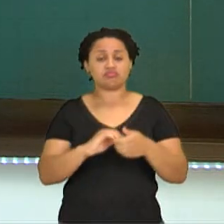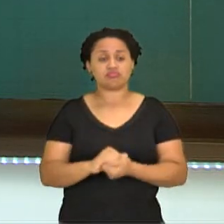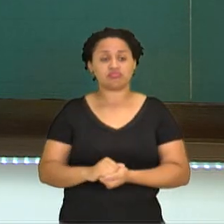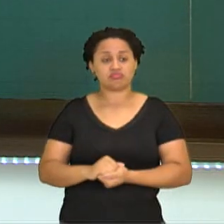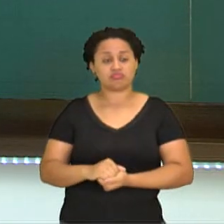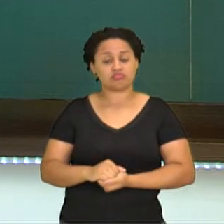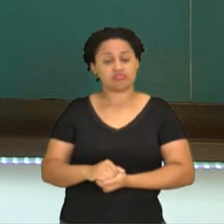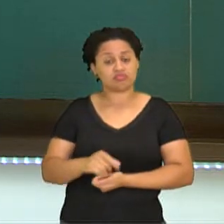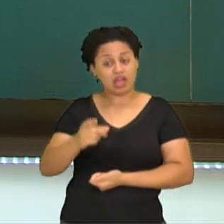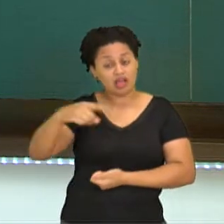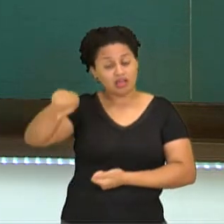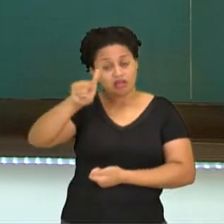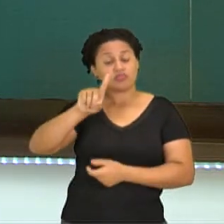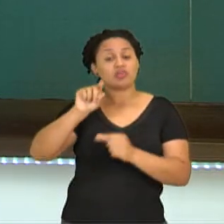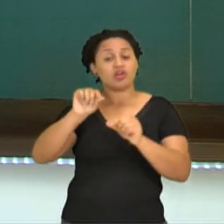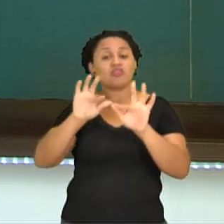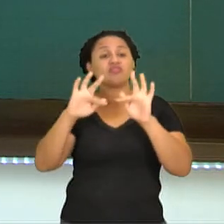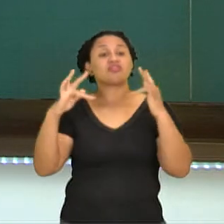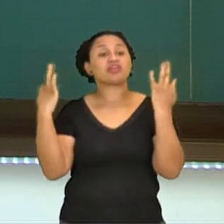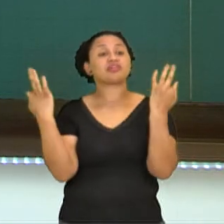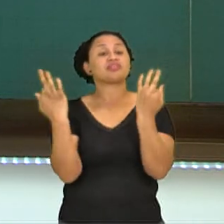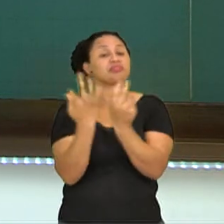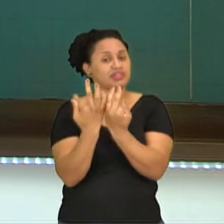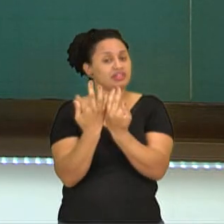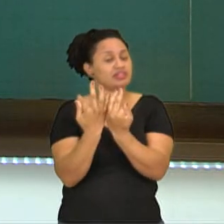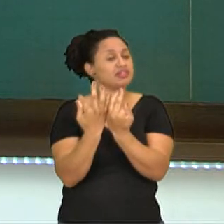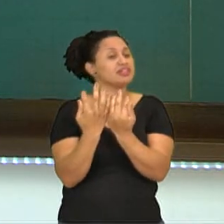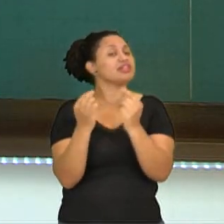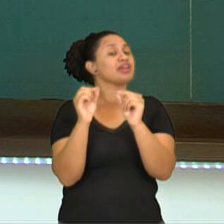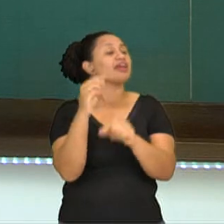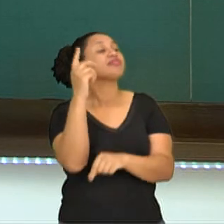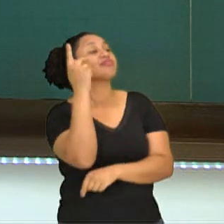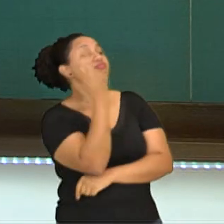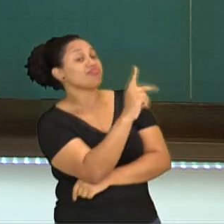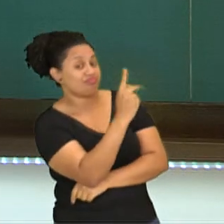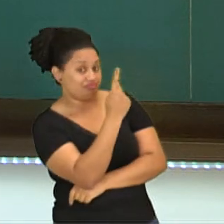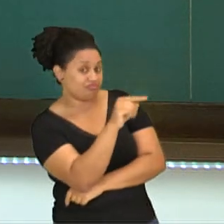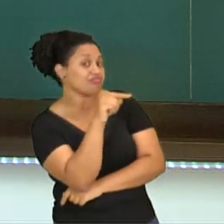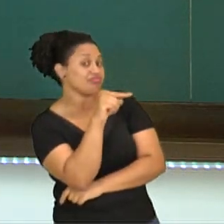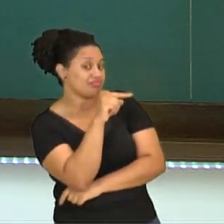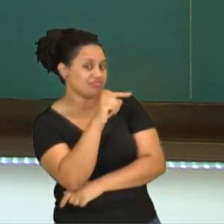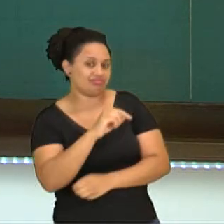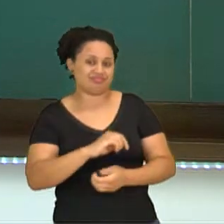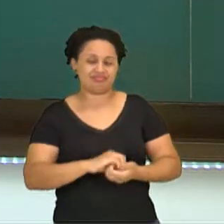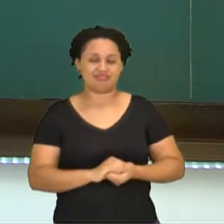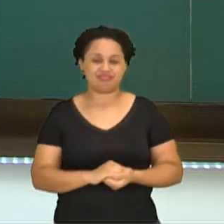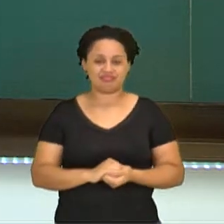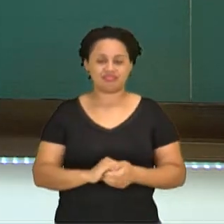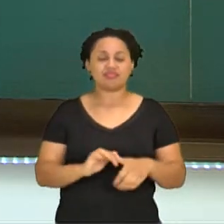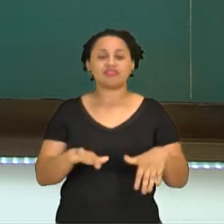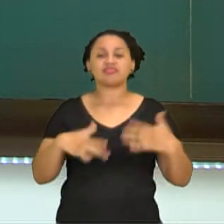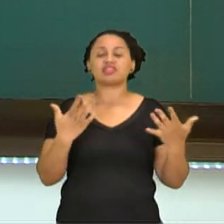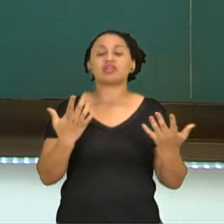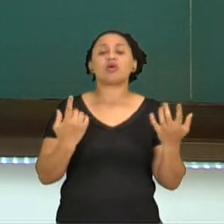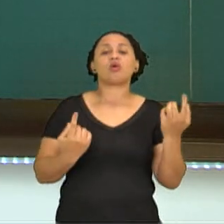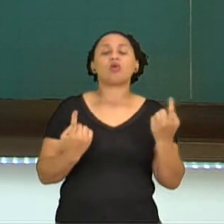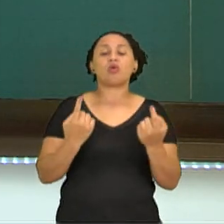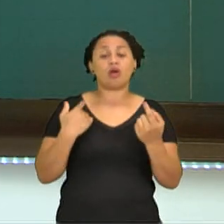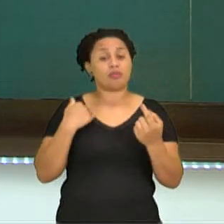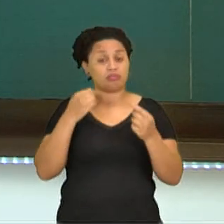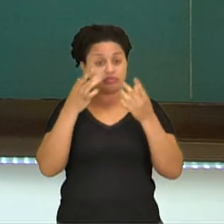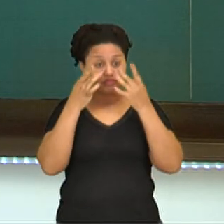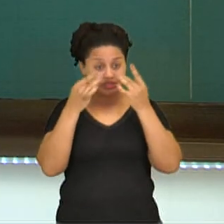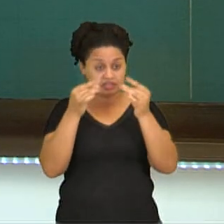family. Essa é a família. Essa é a família de quem? Dele, do Bart. Então,